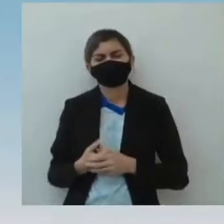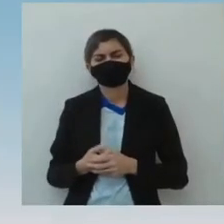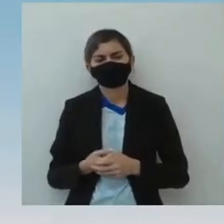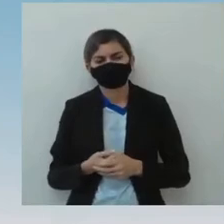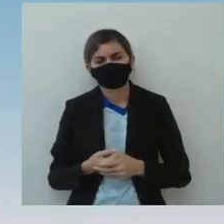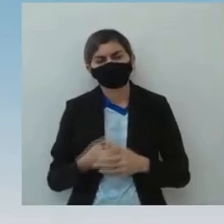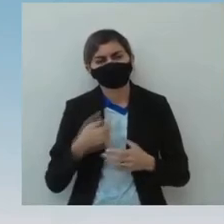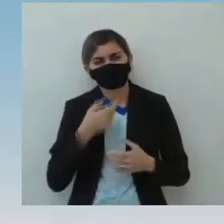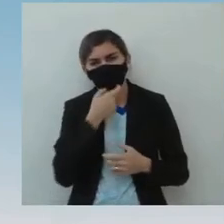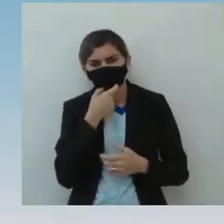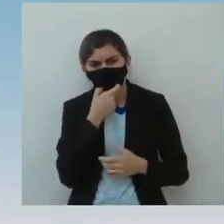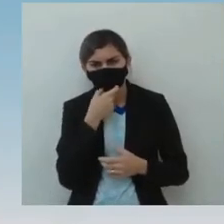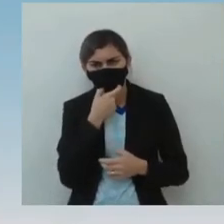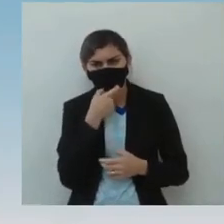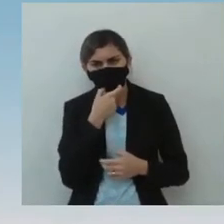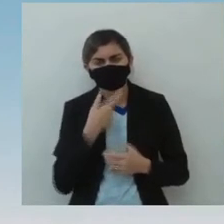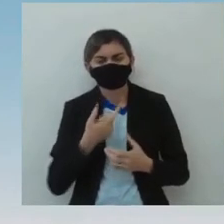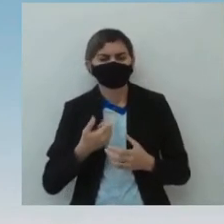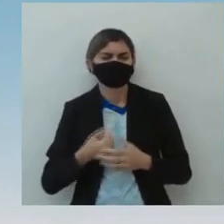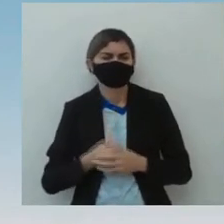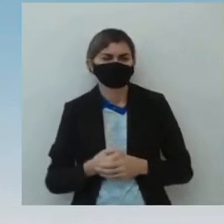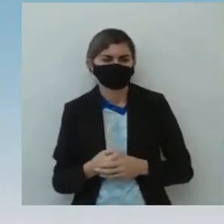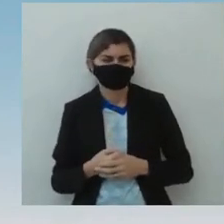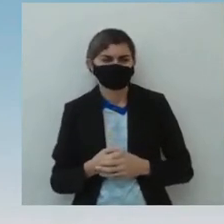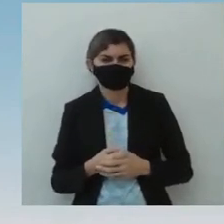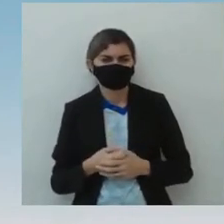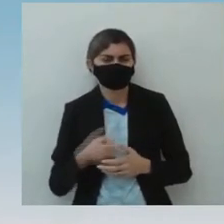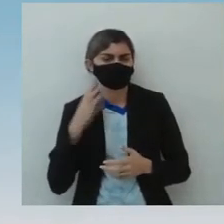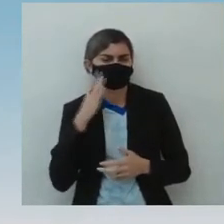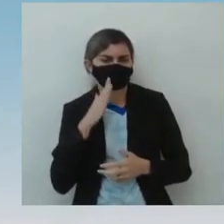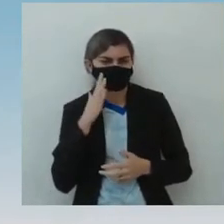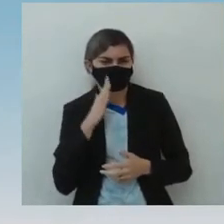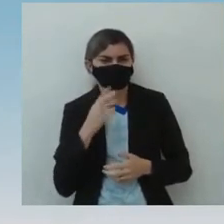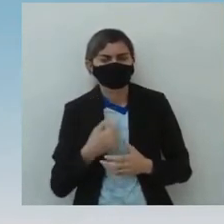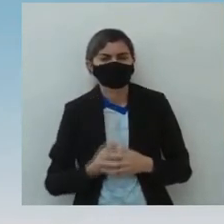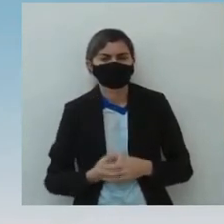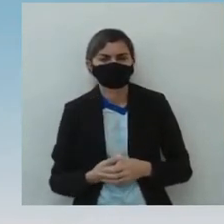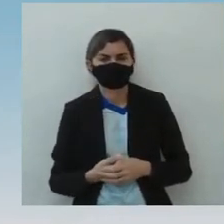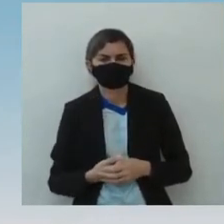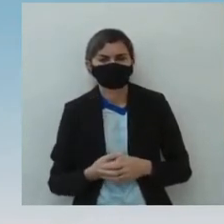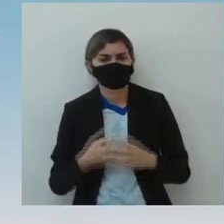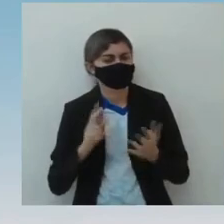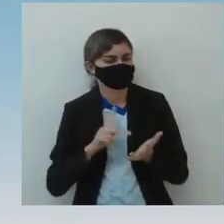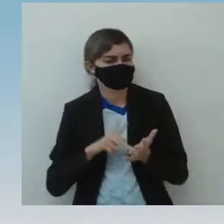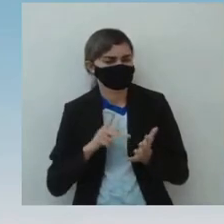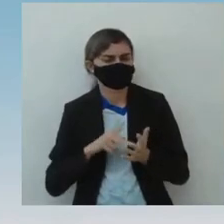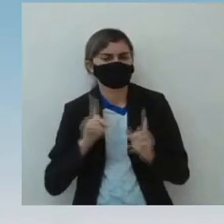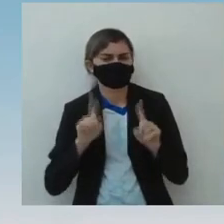Amei ganhar com a médica tem real problema depois de ou